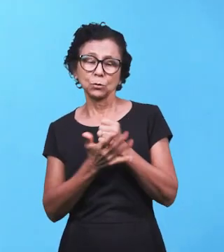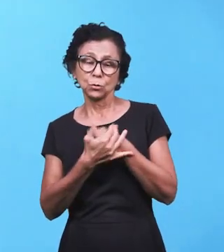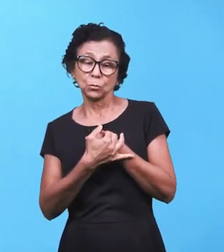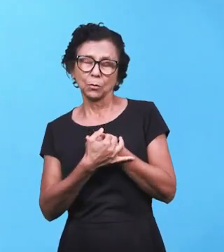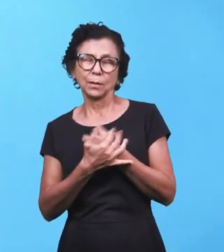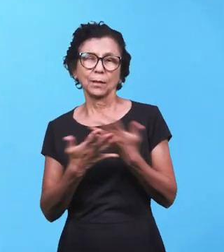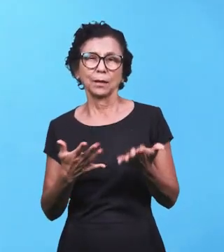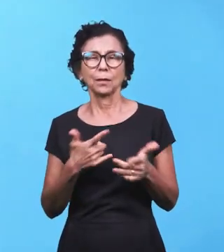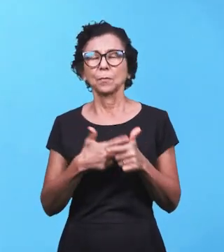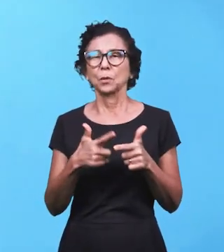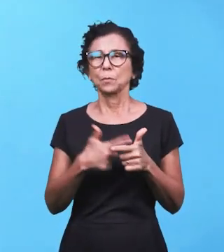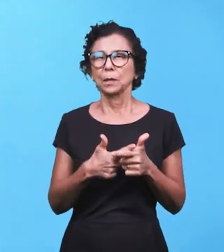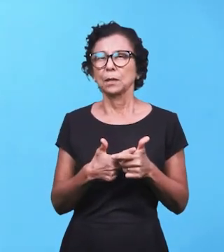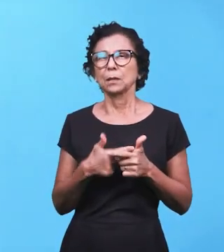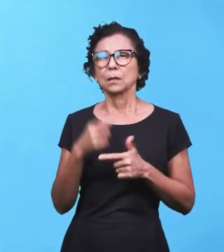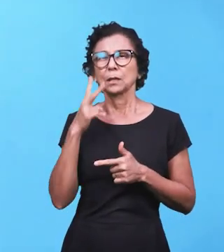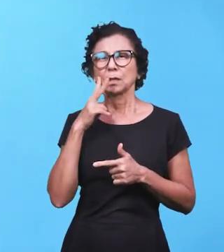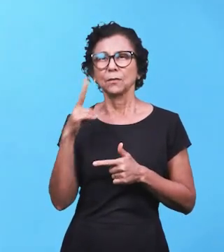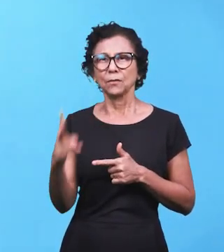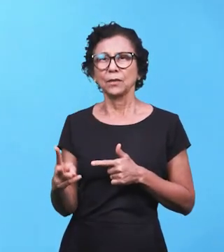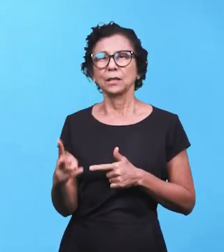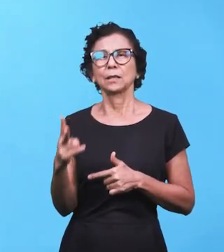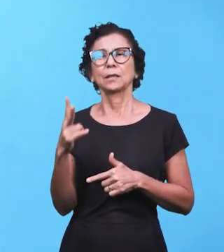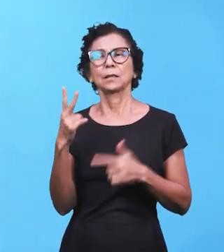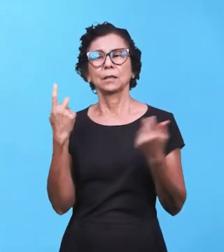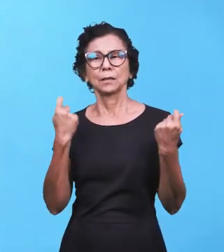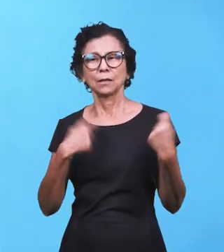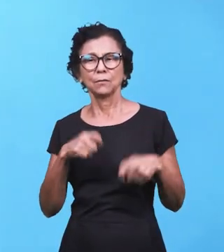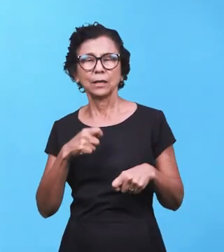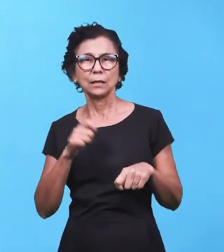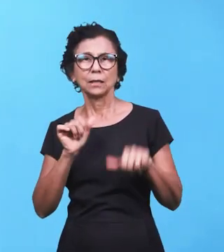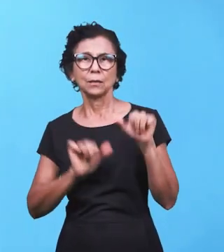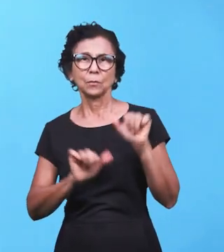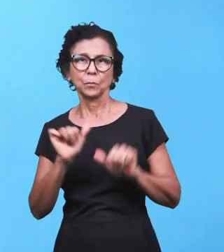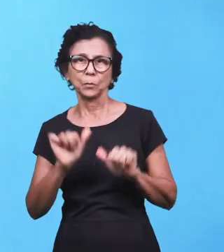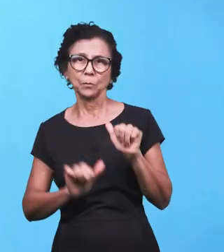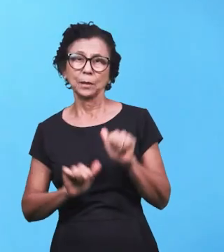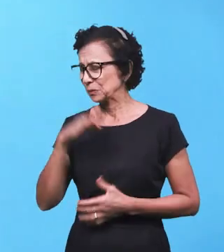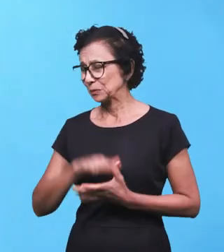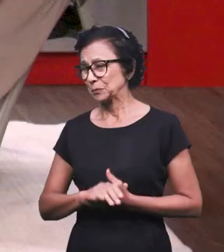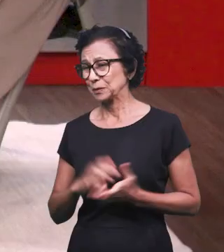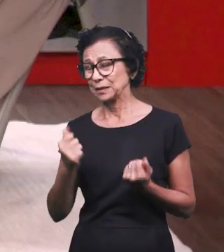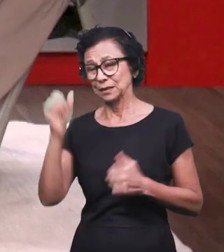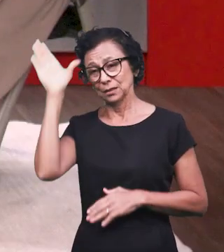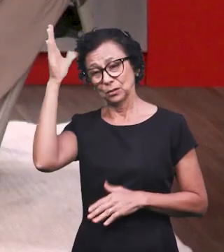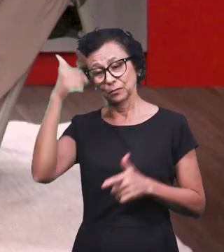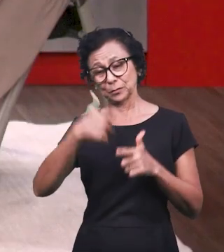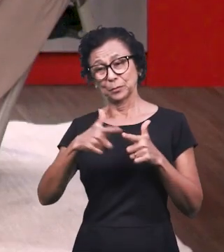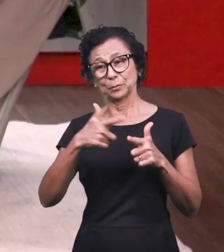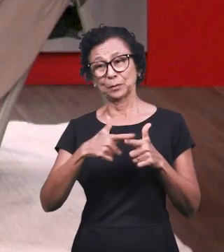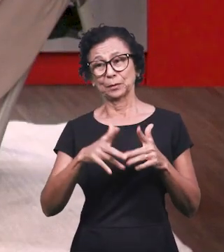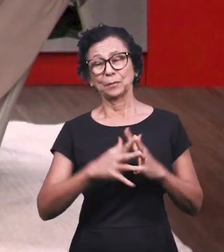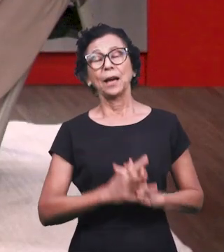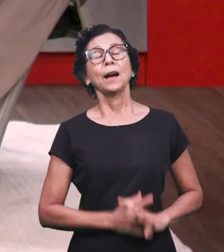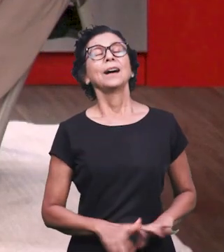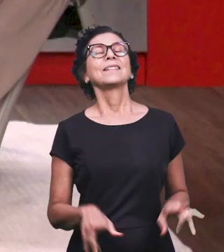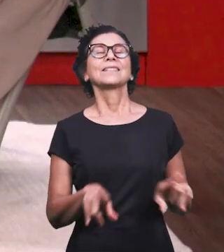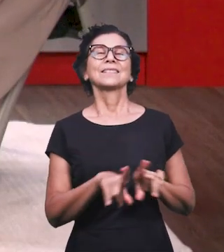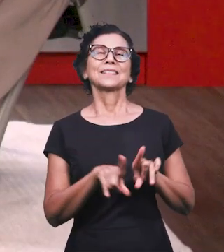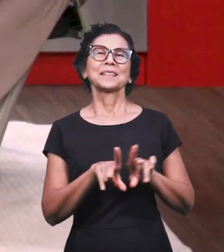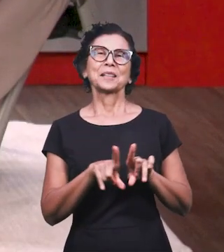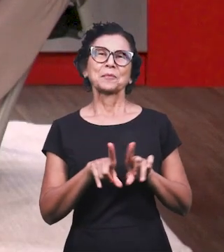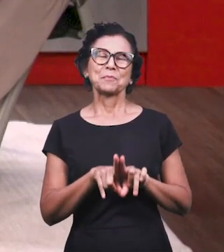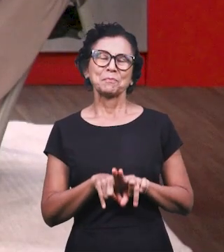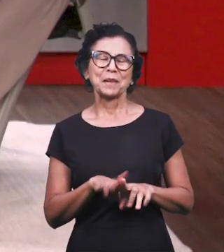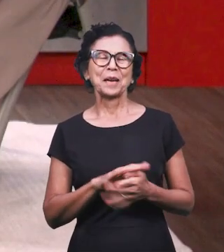mau hálito tem que investigar a causa para saber atuar e resolver realmente o problema. e aí nós temos uma outra parte